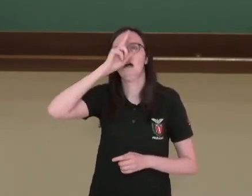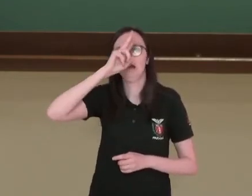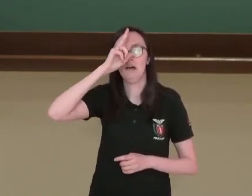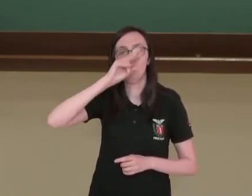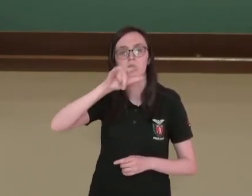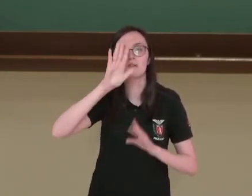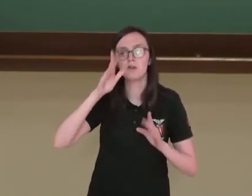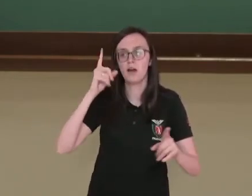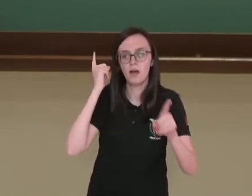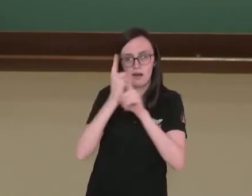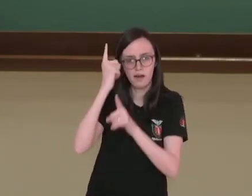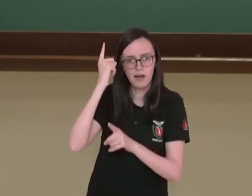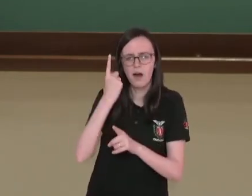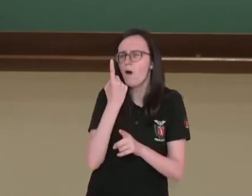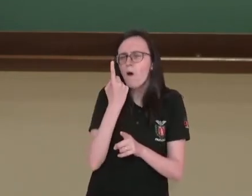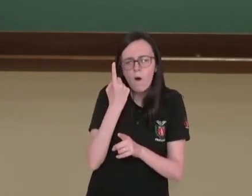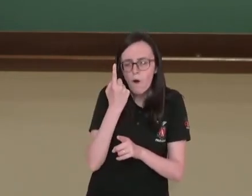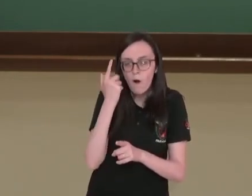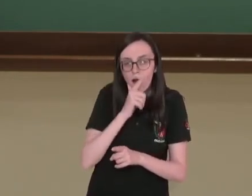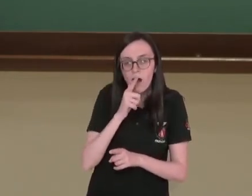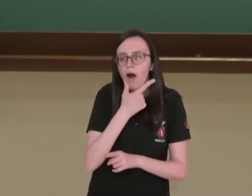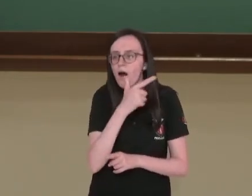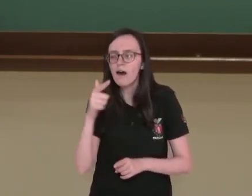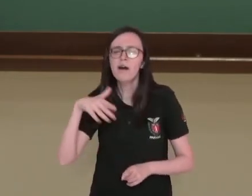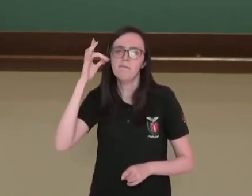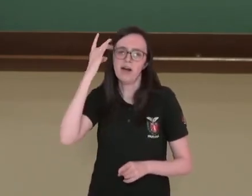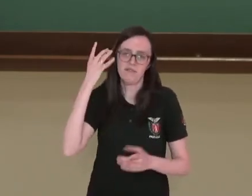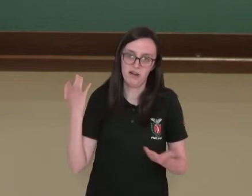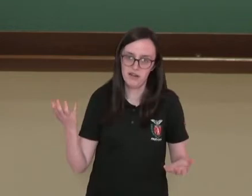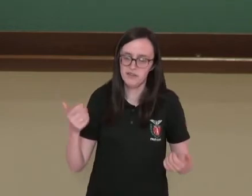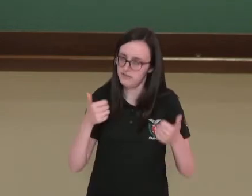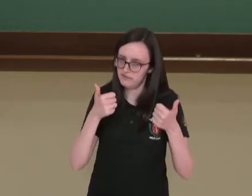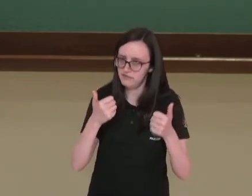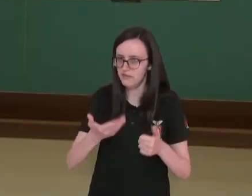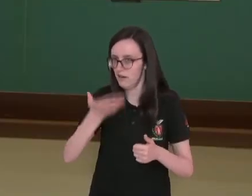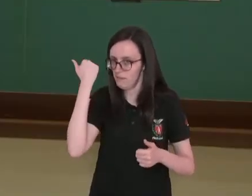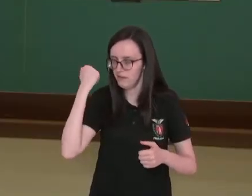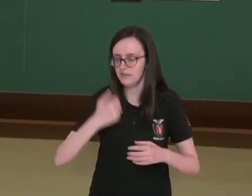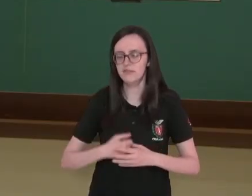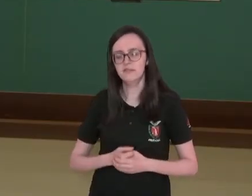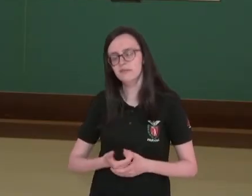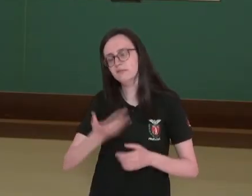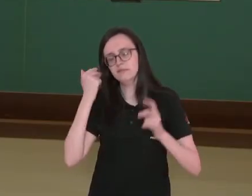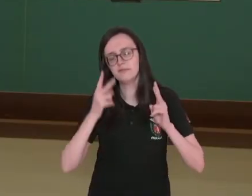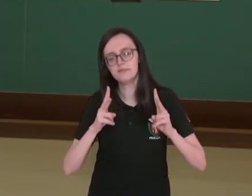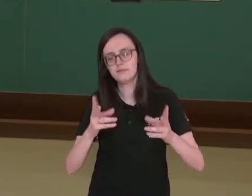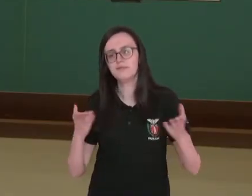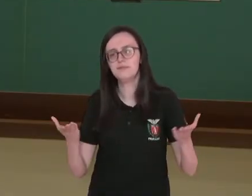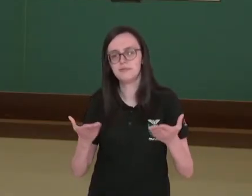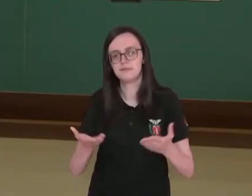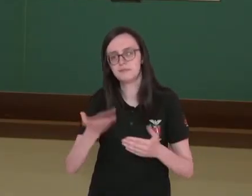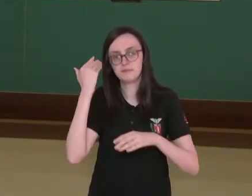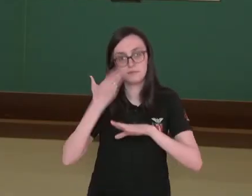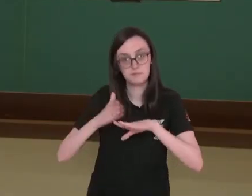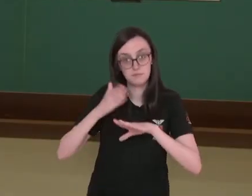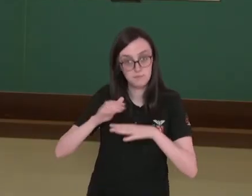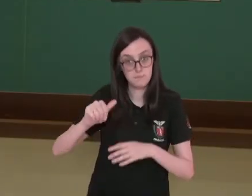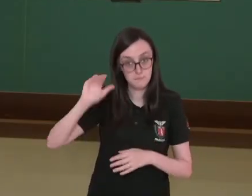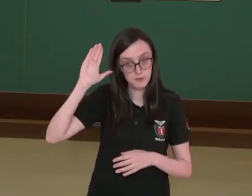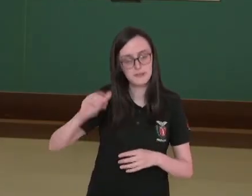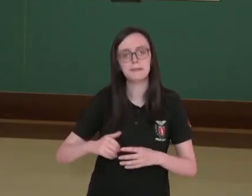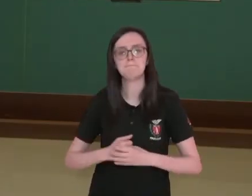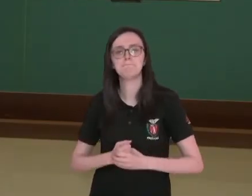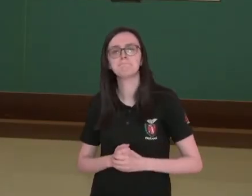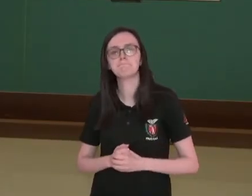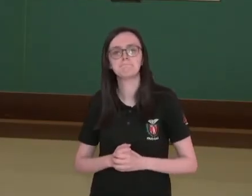já identificar um deles, pelo menos, os outros daí já fica mais fácil, tá bom? Vamos lá então? Vamos continuar? Bora praticar mais um pouquinho? Olha